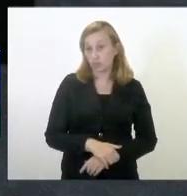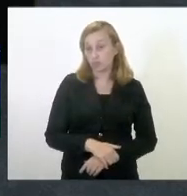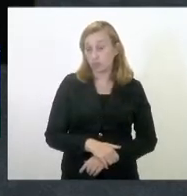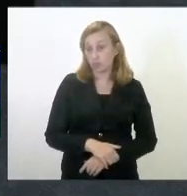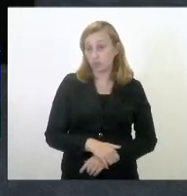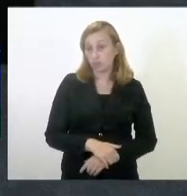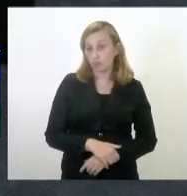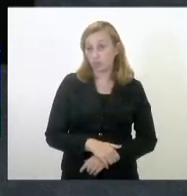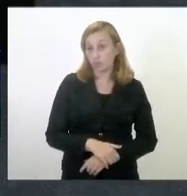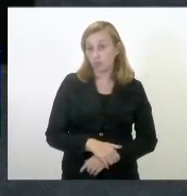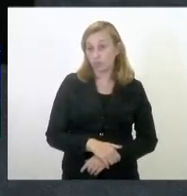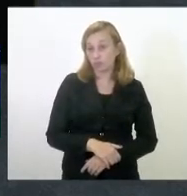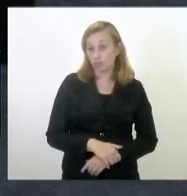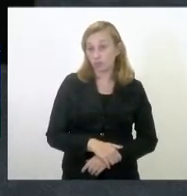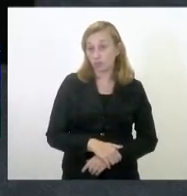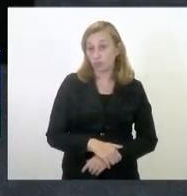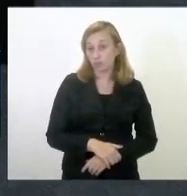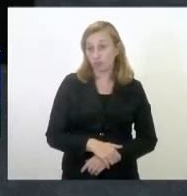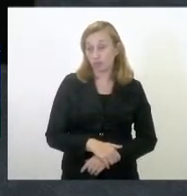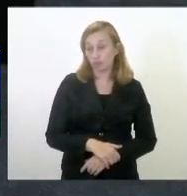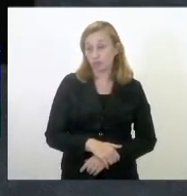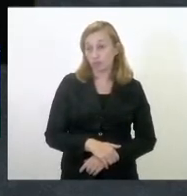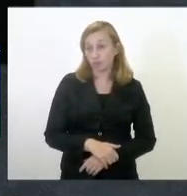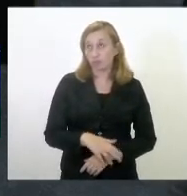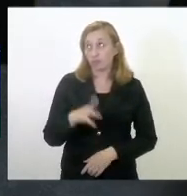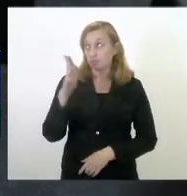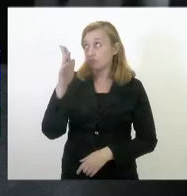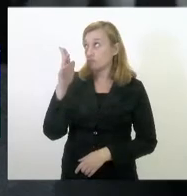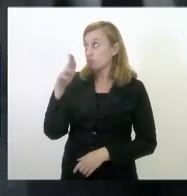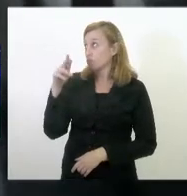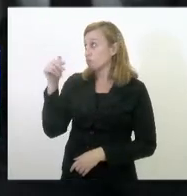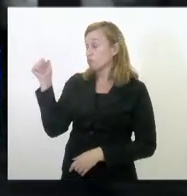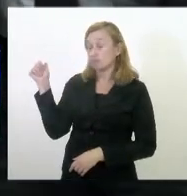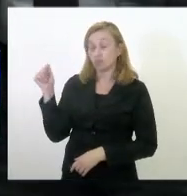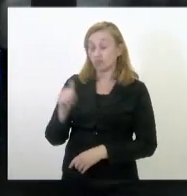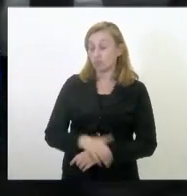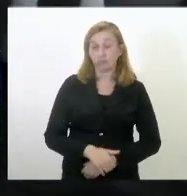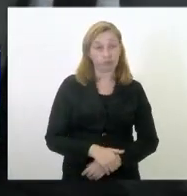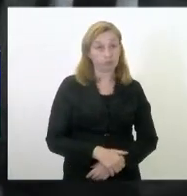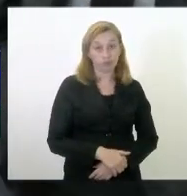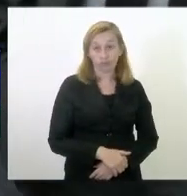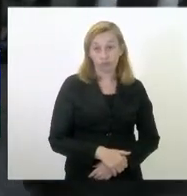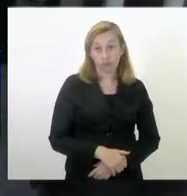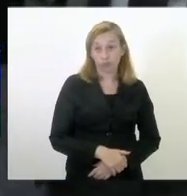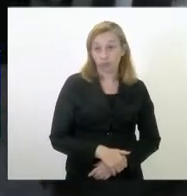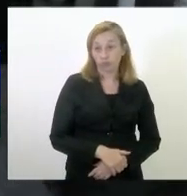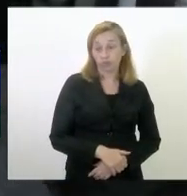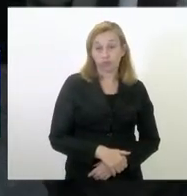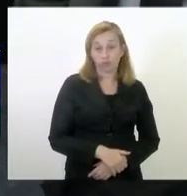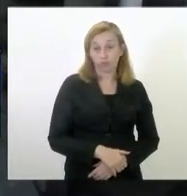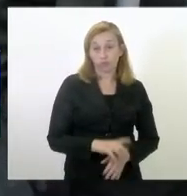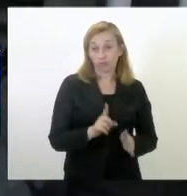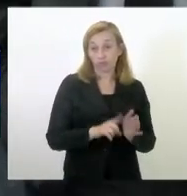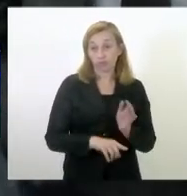Excelência, eu jamais vi uma redução de alíquota do